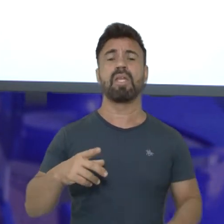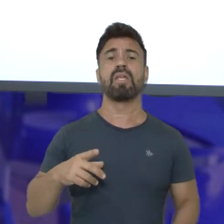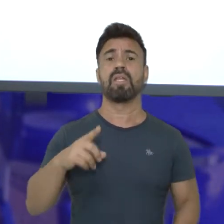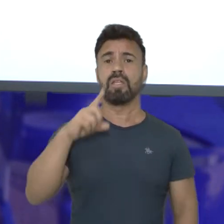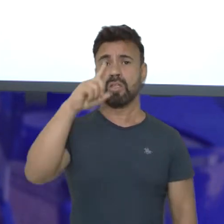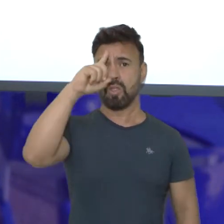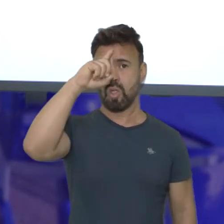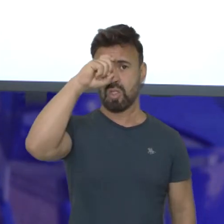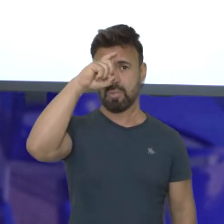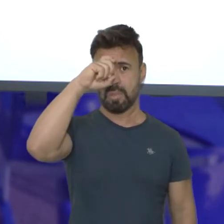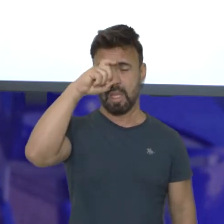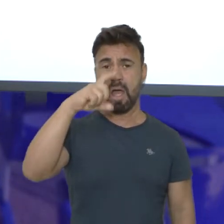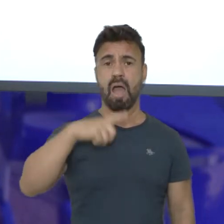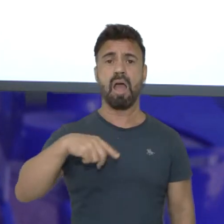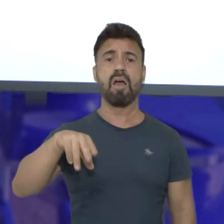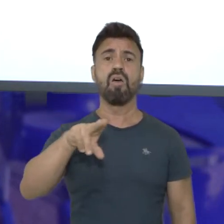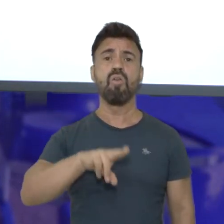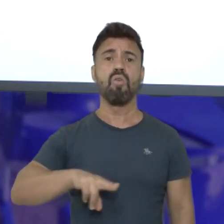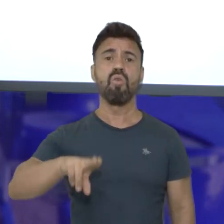hospitalares utilizam a